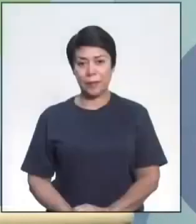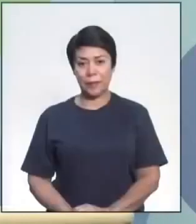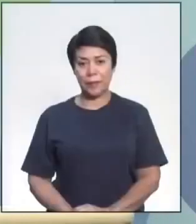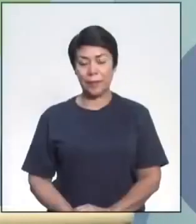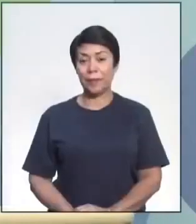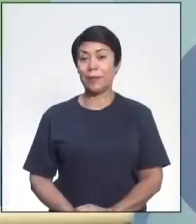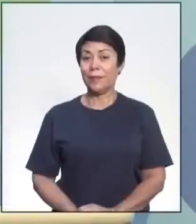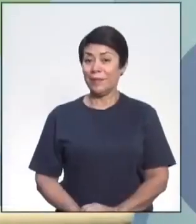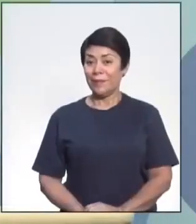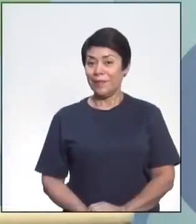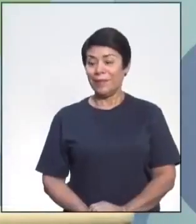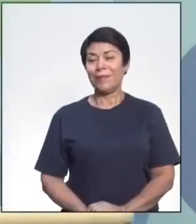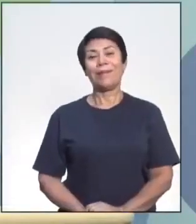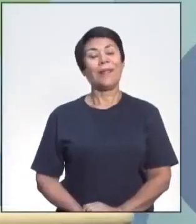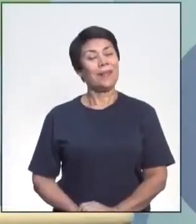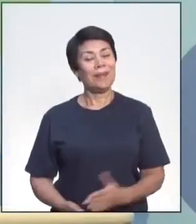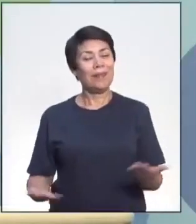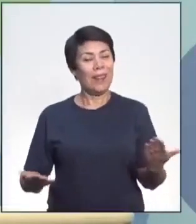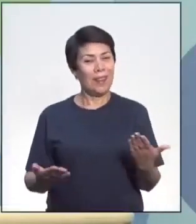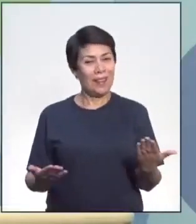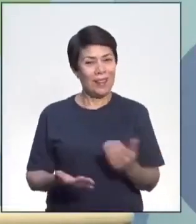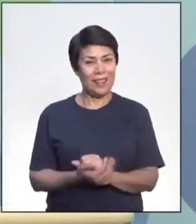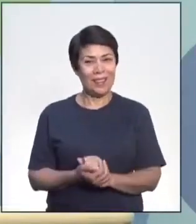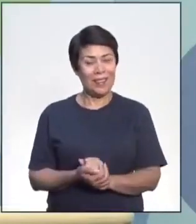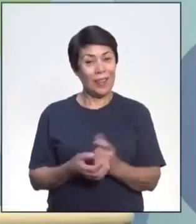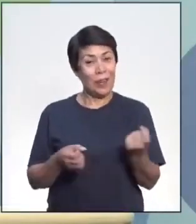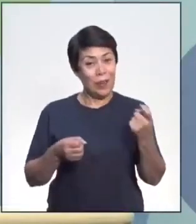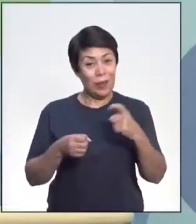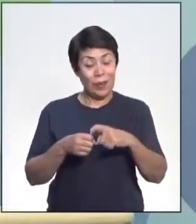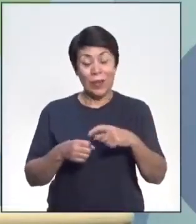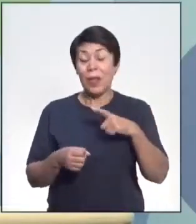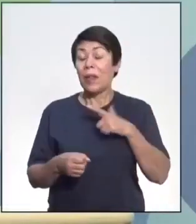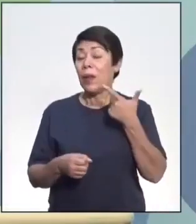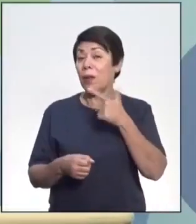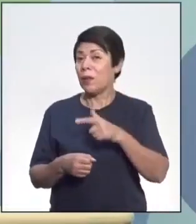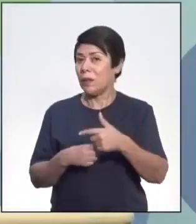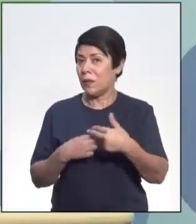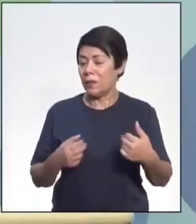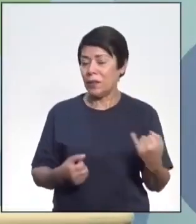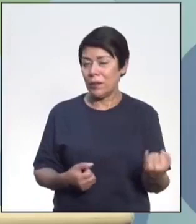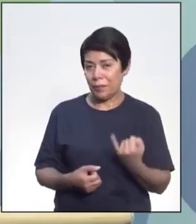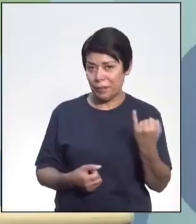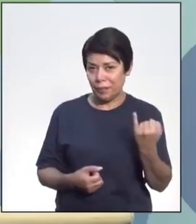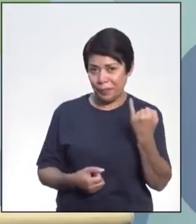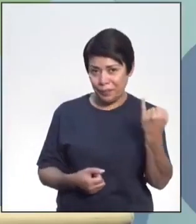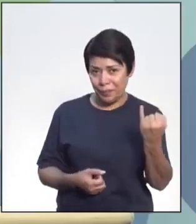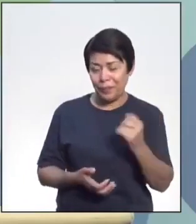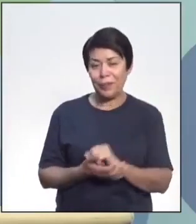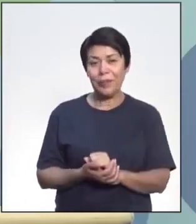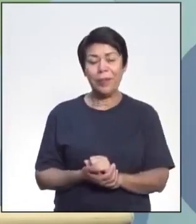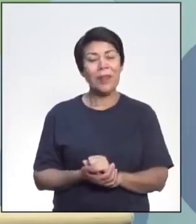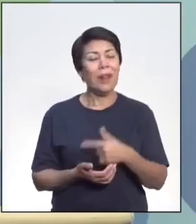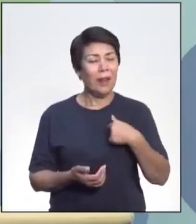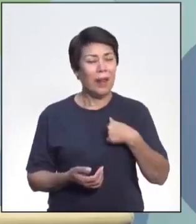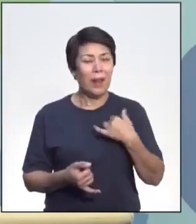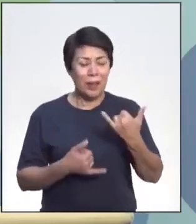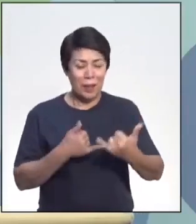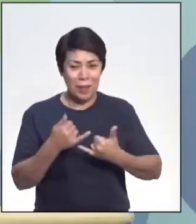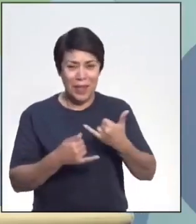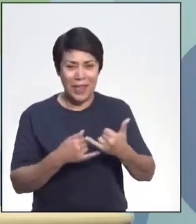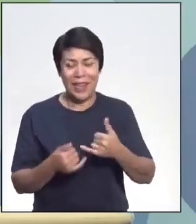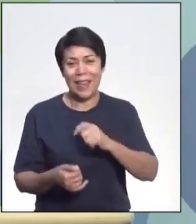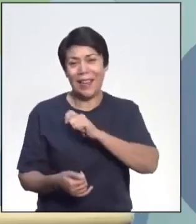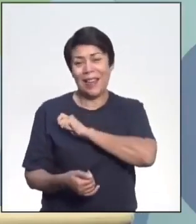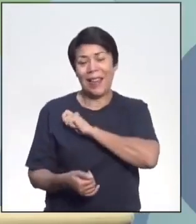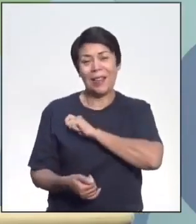Então, voltando dessa interação, tem um detalhe importante, né? Que até vou brincar um pouquinho com a